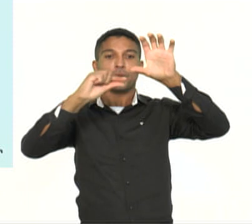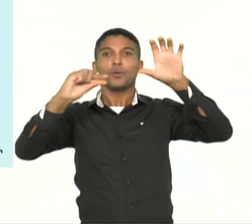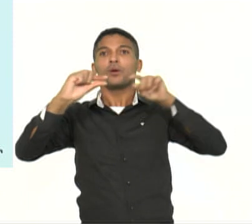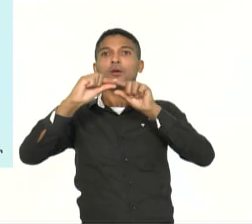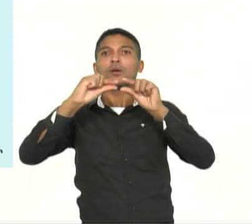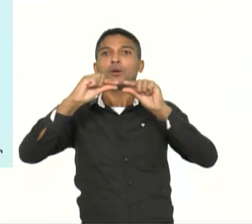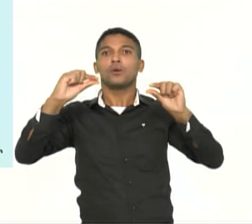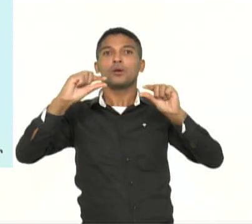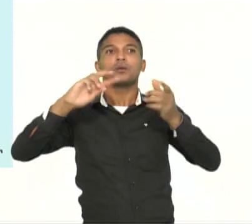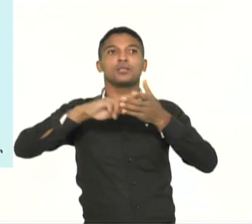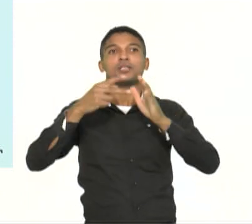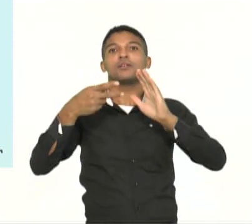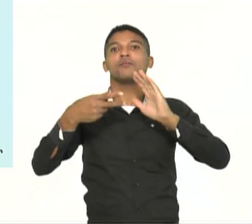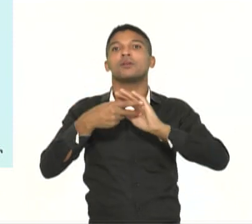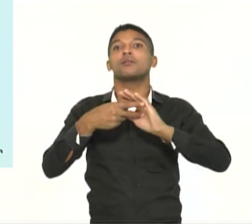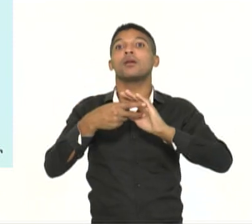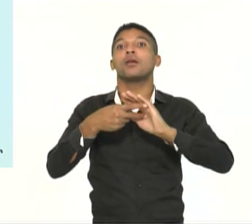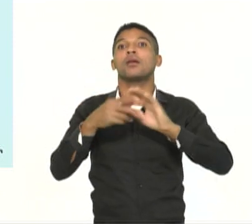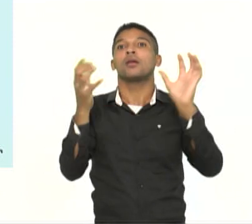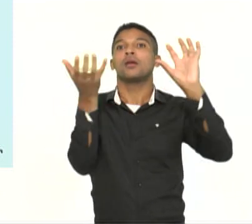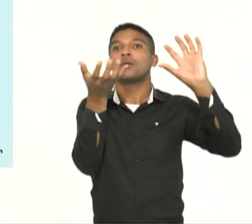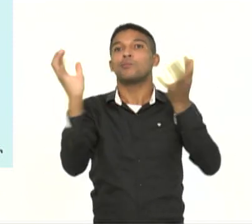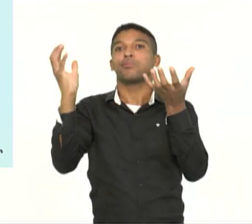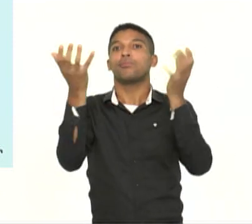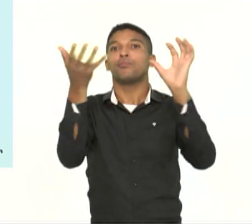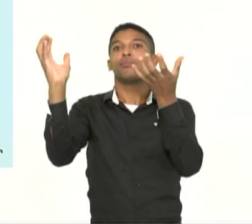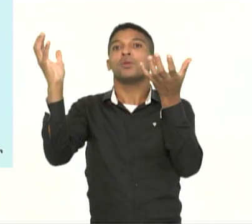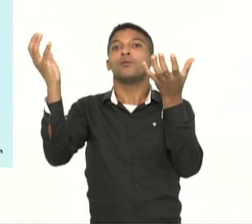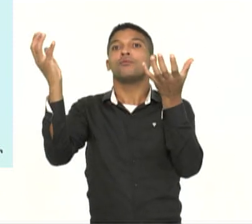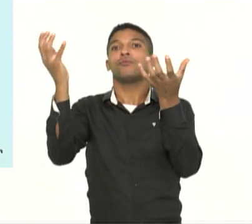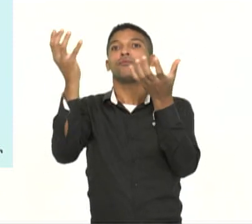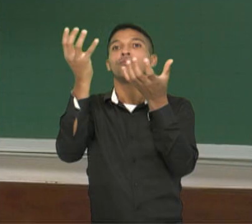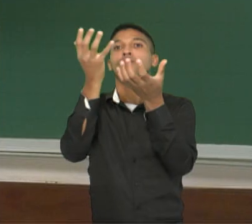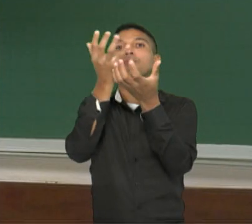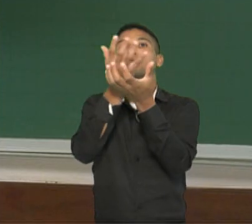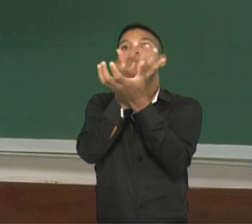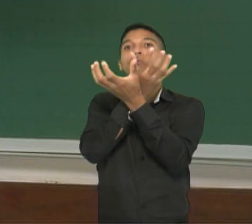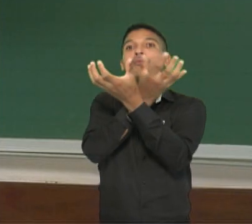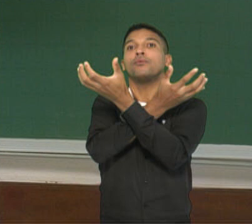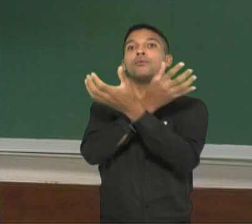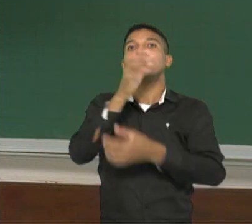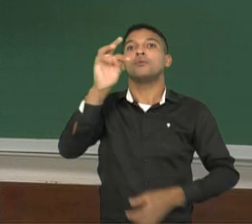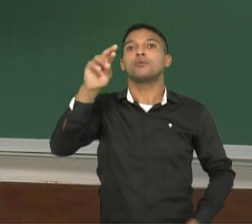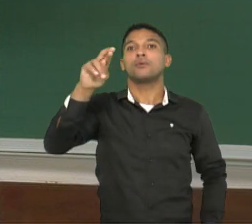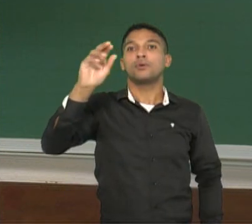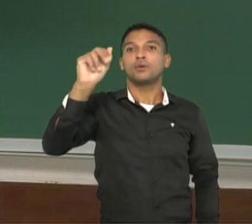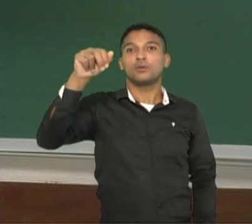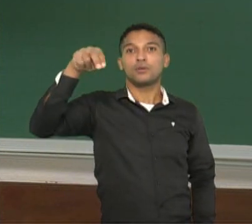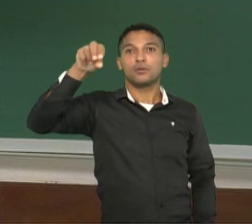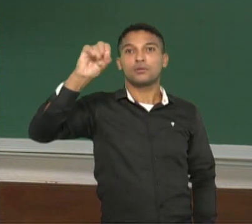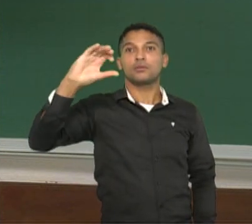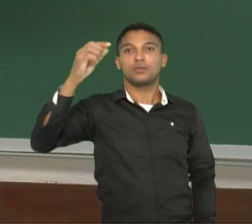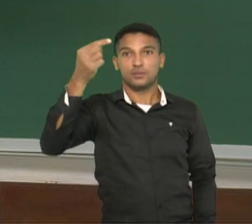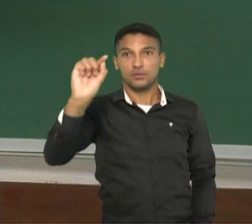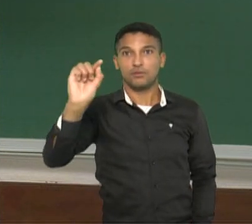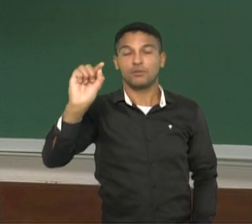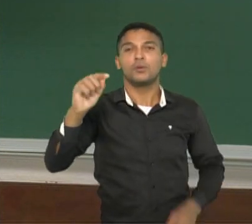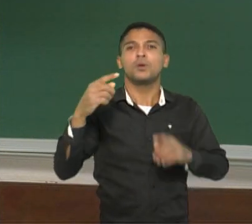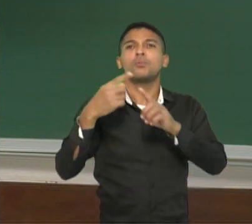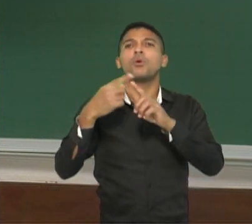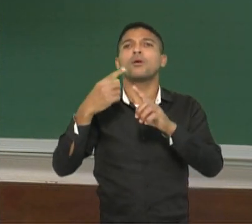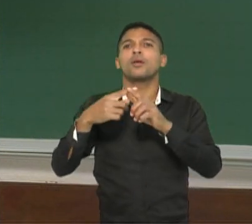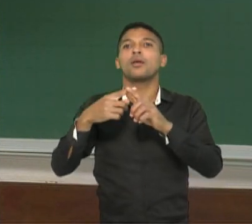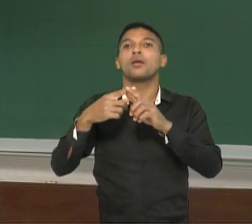quê? Uma área de transição. Por quê? A vegetação, a paisagem, ela não muda de forma abrupta, ela vai